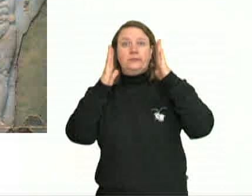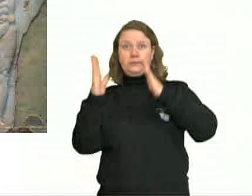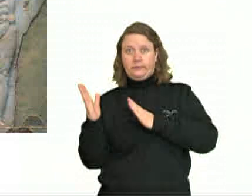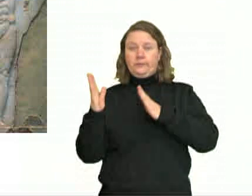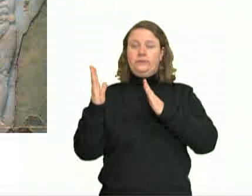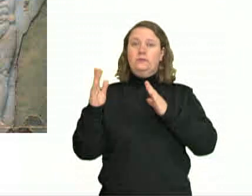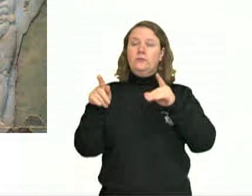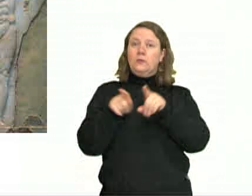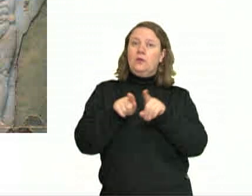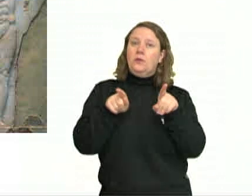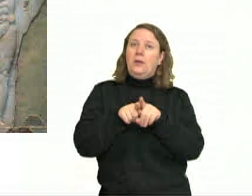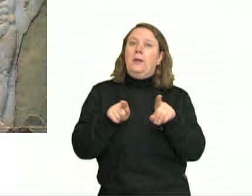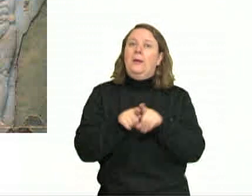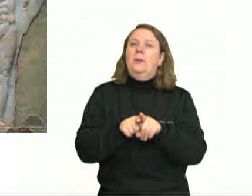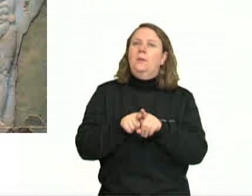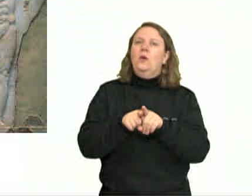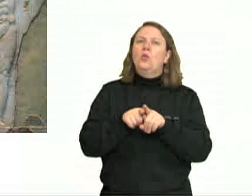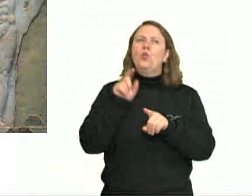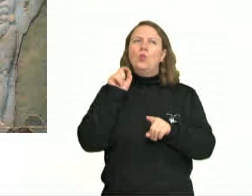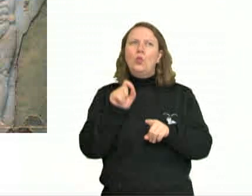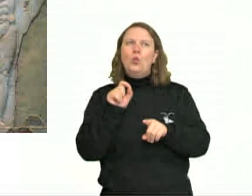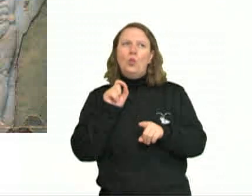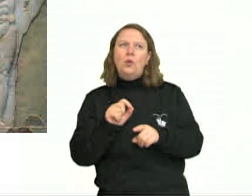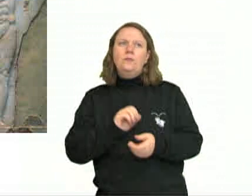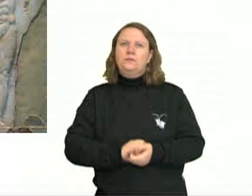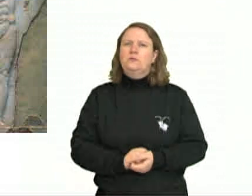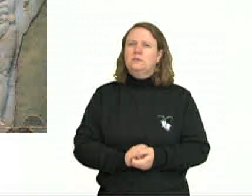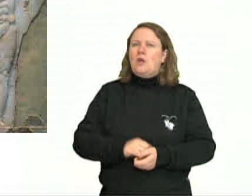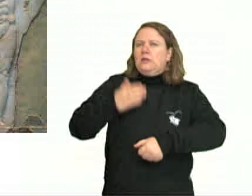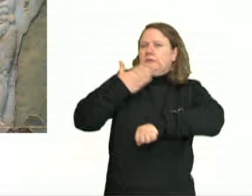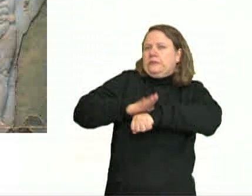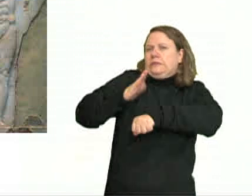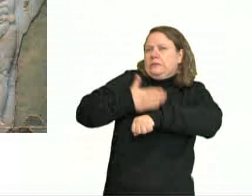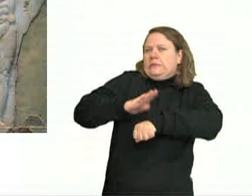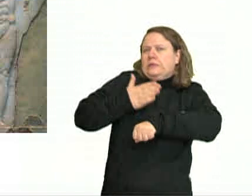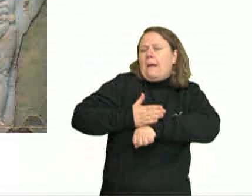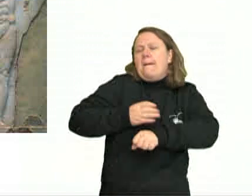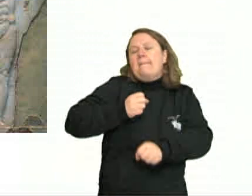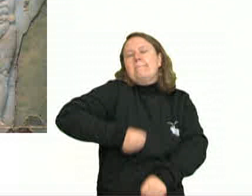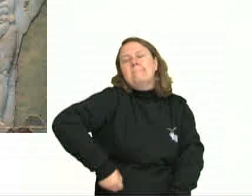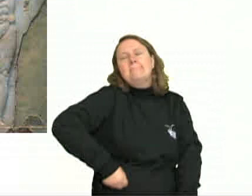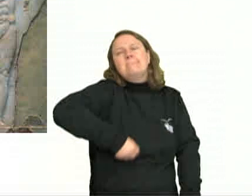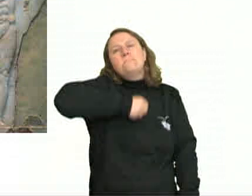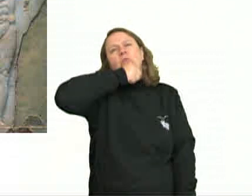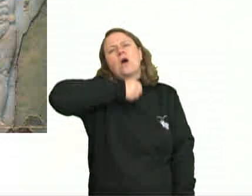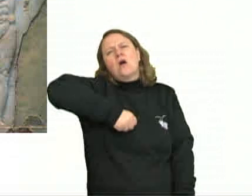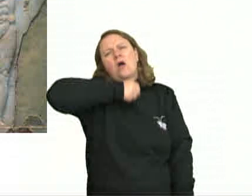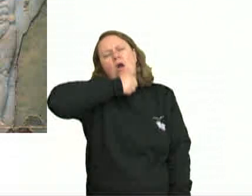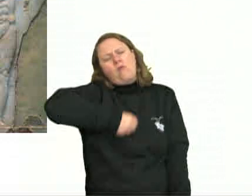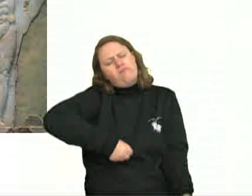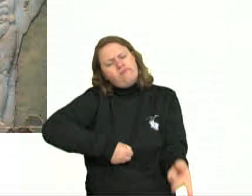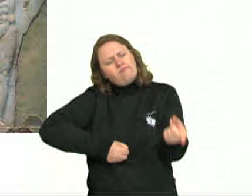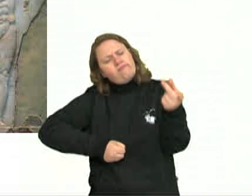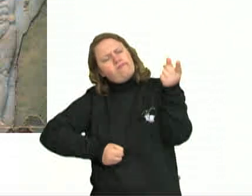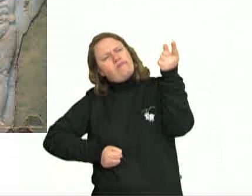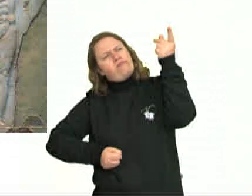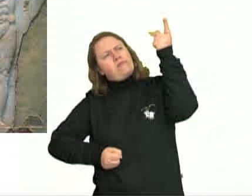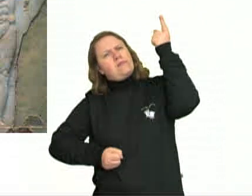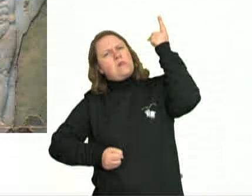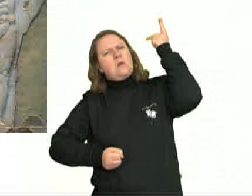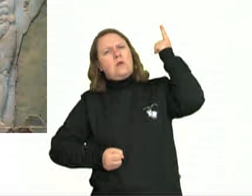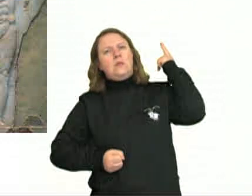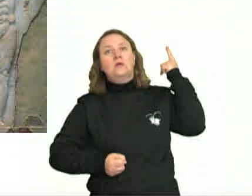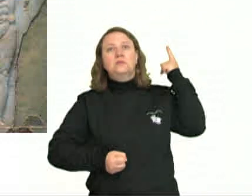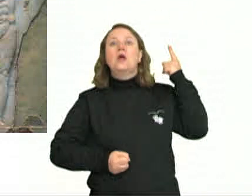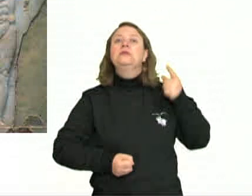A luta é ao lado da maratona um dos esportes mais antigos que se tem registro.